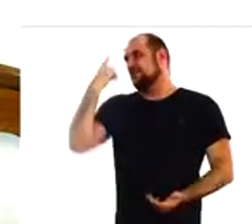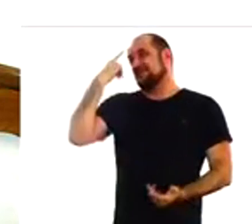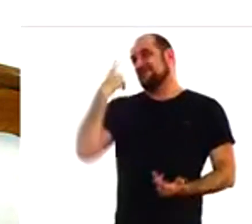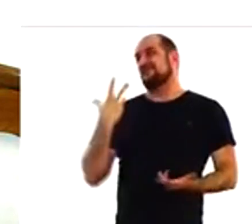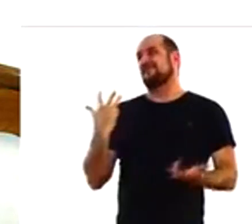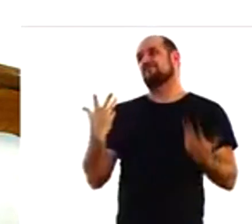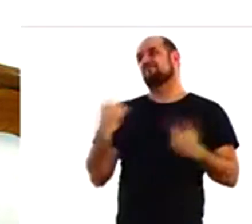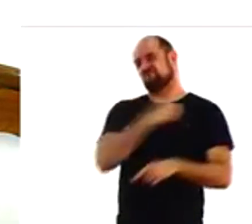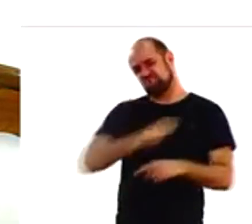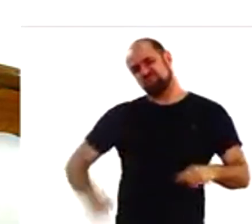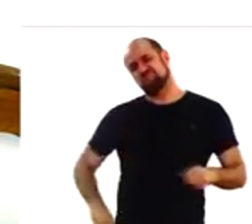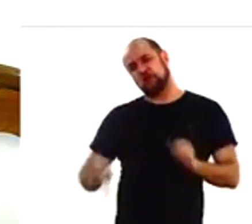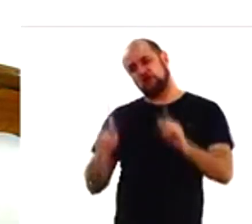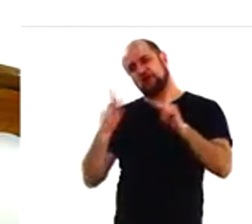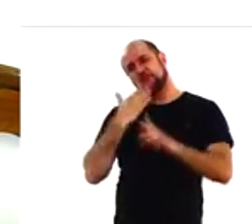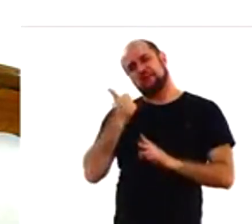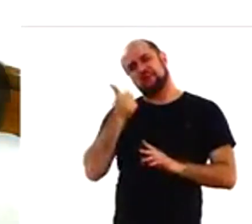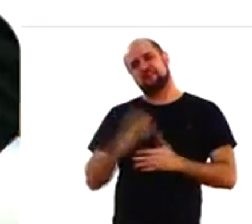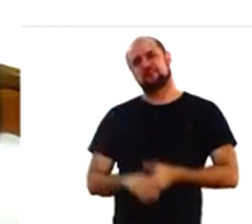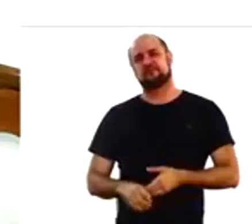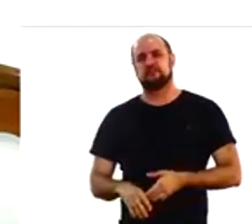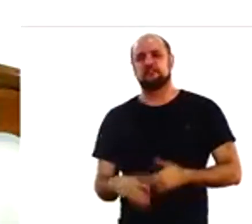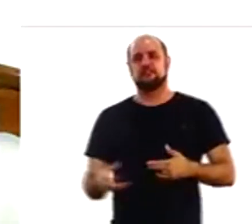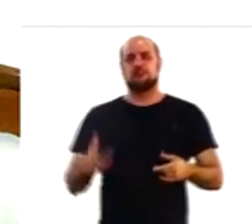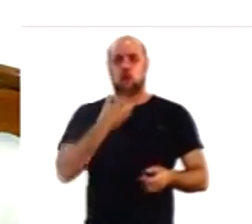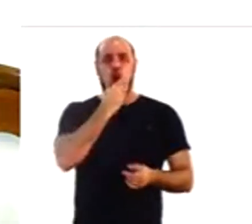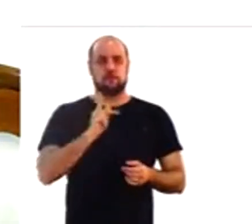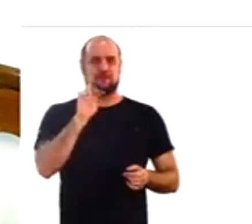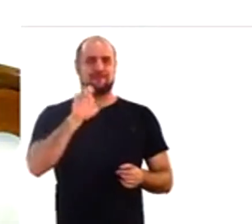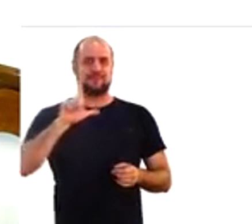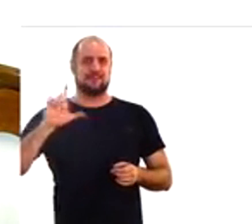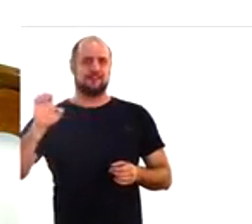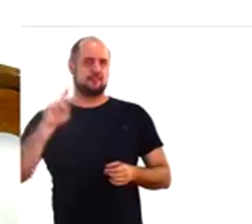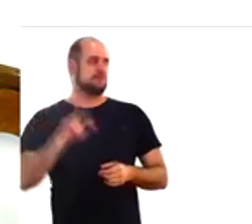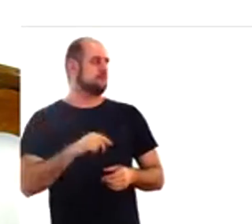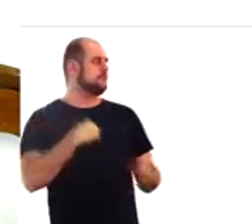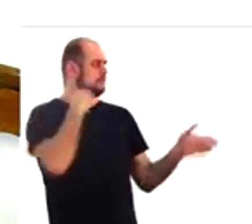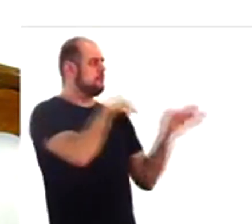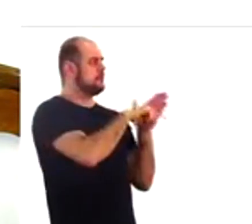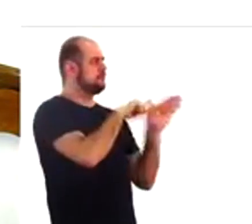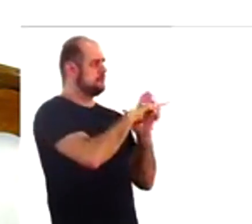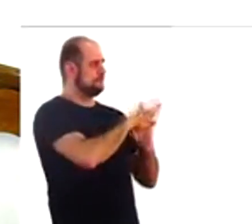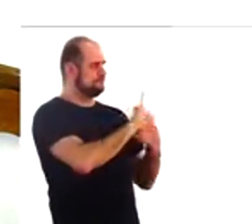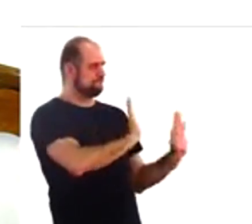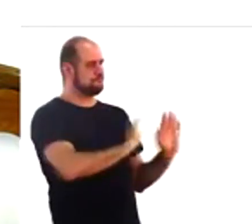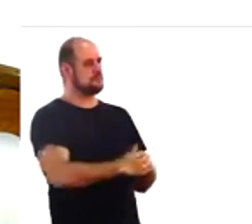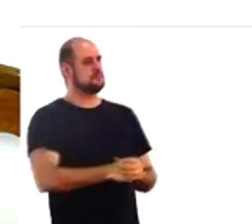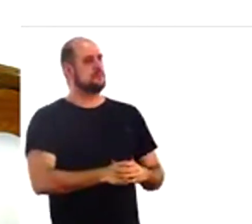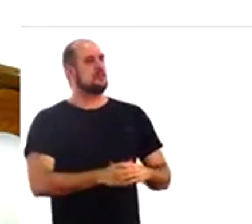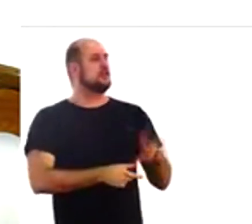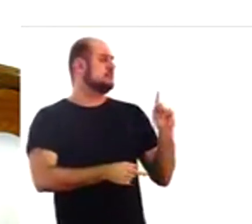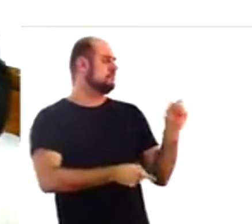assim colocar o cinto de segurança. Aí o Keller diz que, ele pensou, deixa eu te fazer umas perguntas então. Você